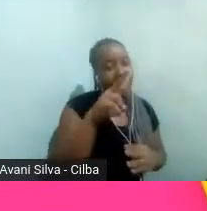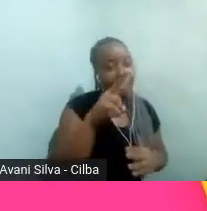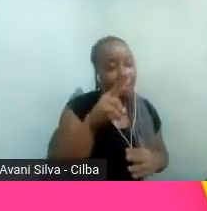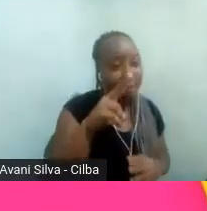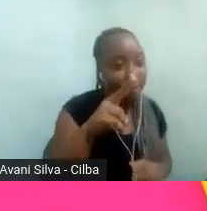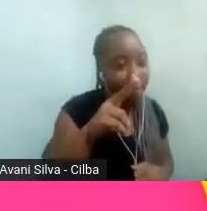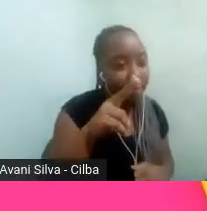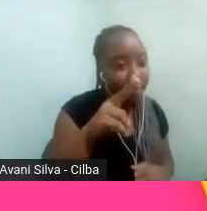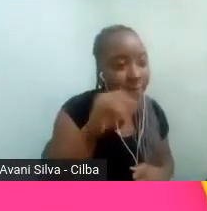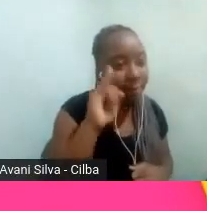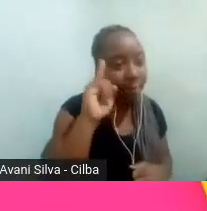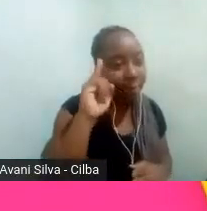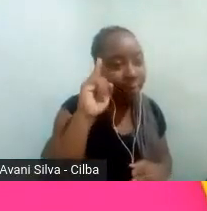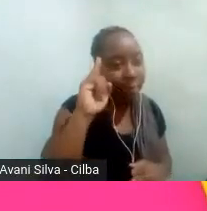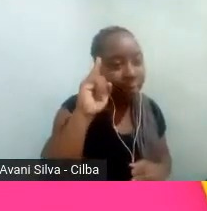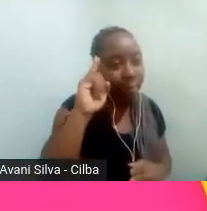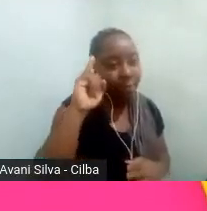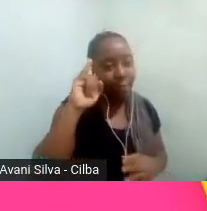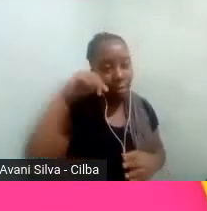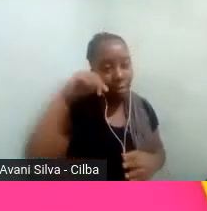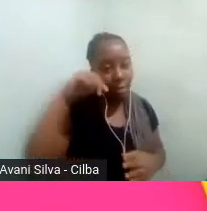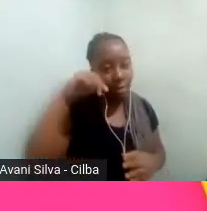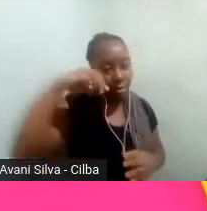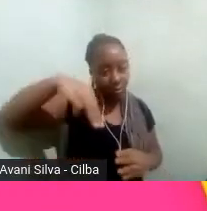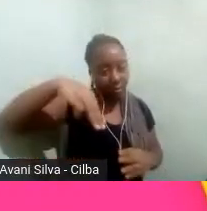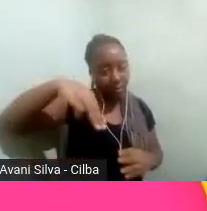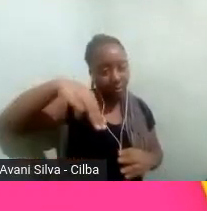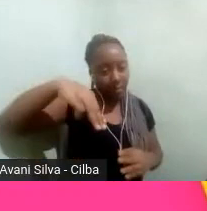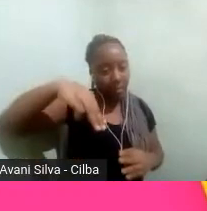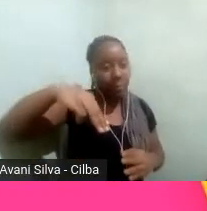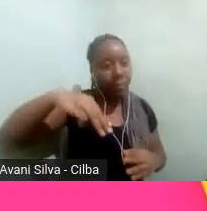chama valor de entrada, GND,